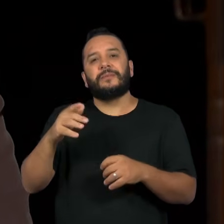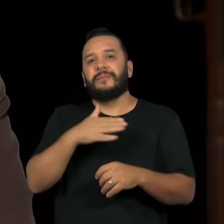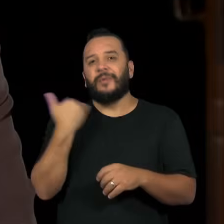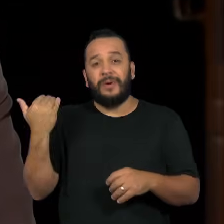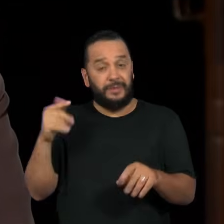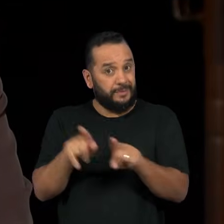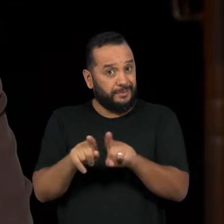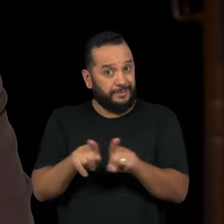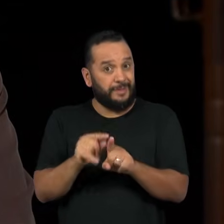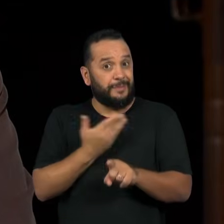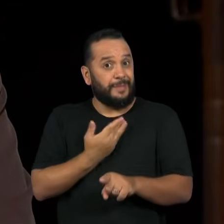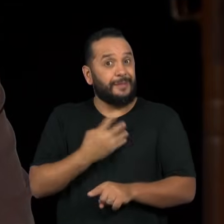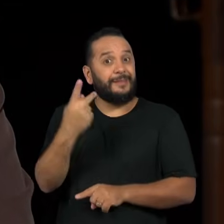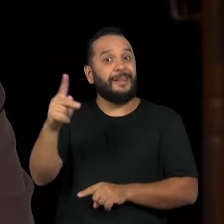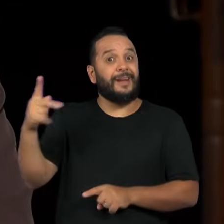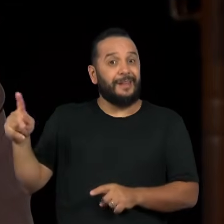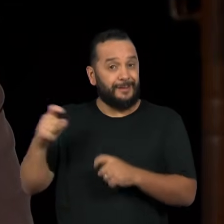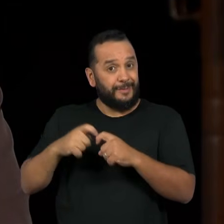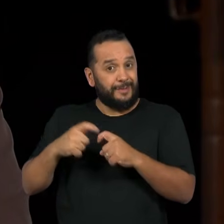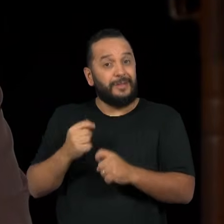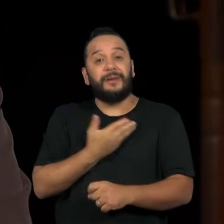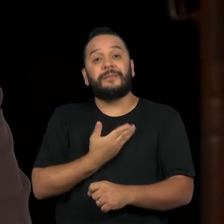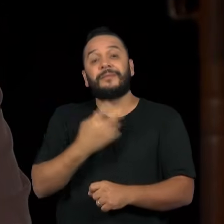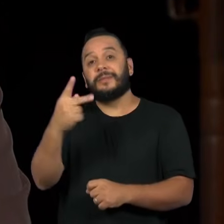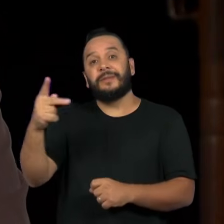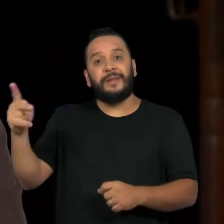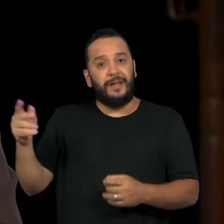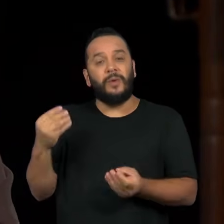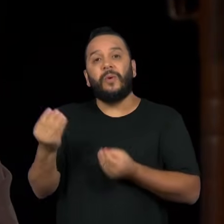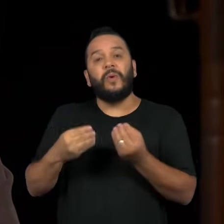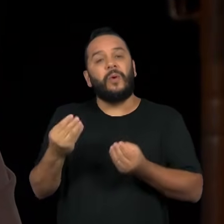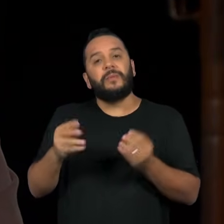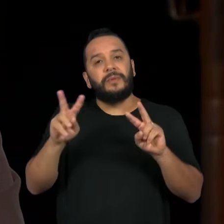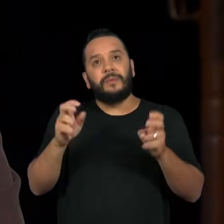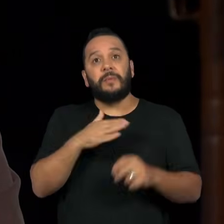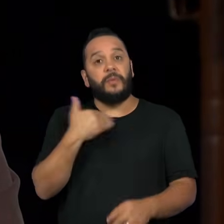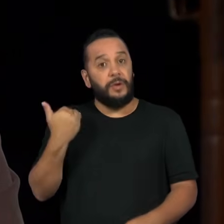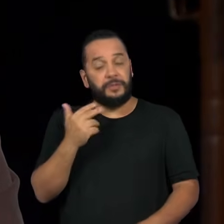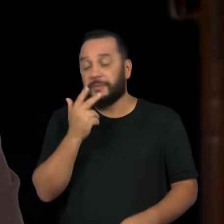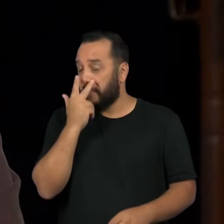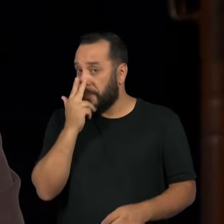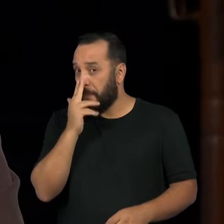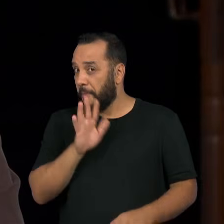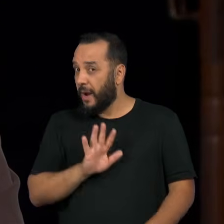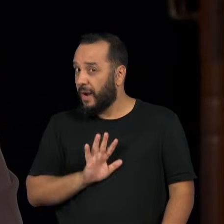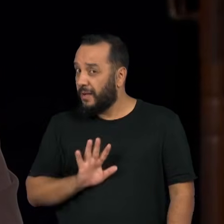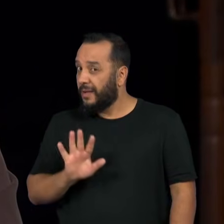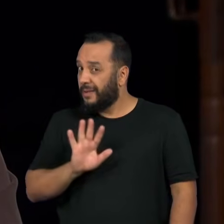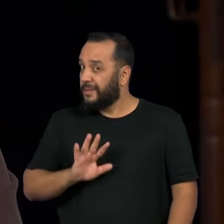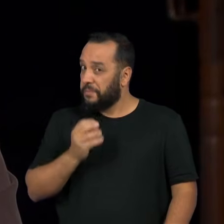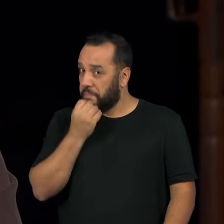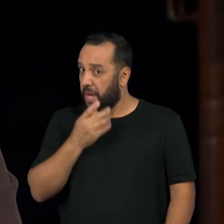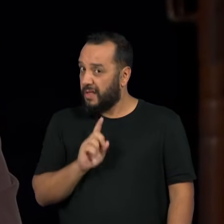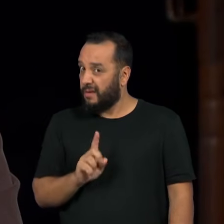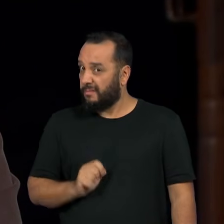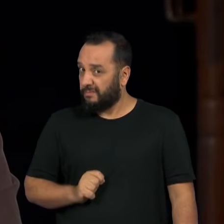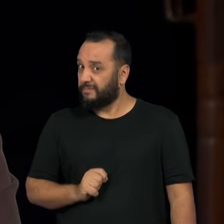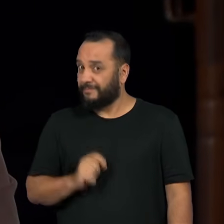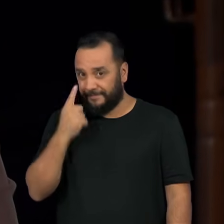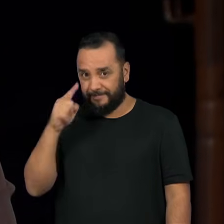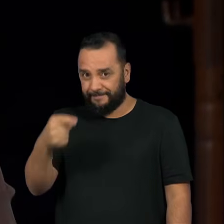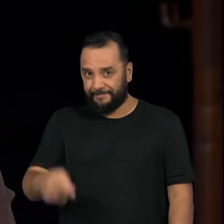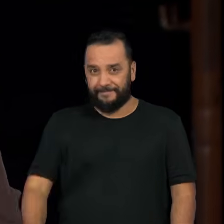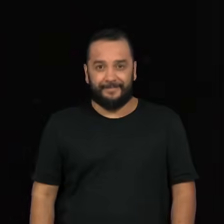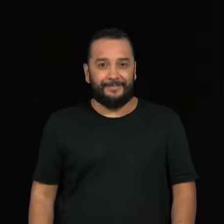os colegas delas, os médicos, lidam com o fim. Parece que não lidam muito bem, não.